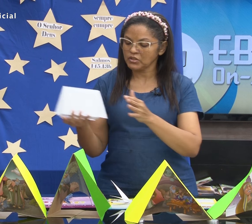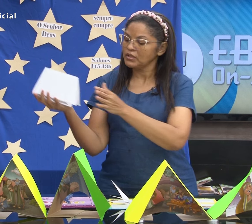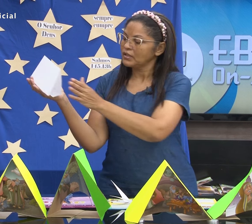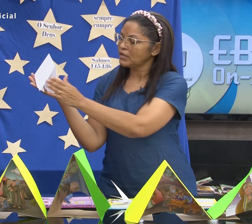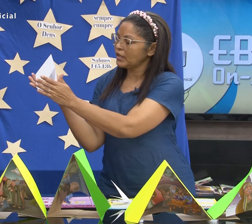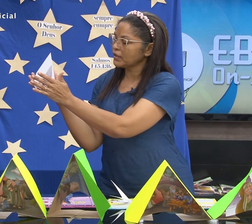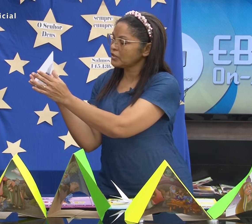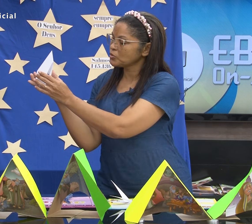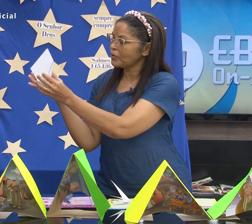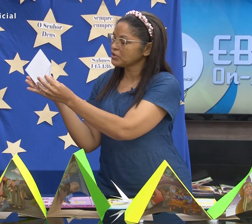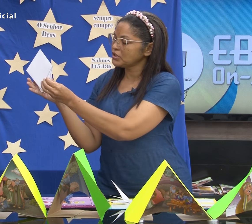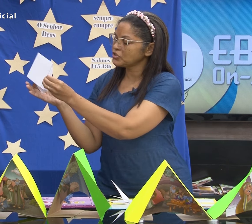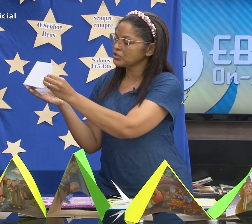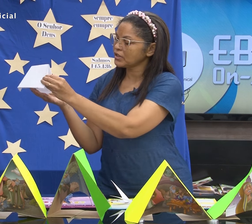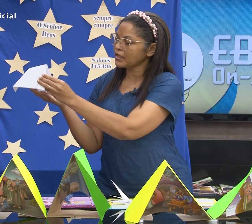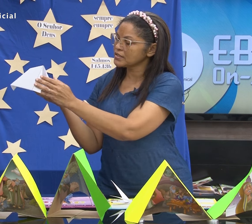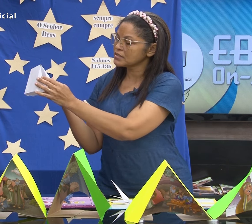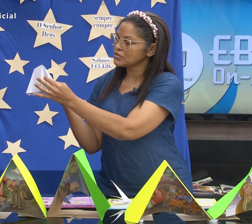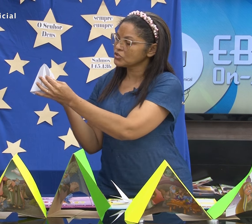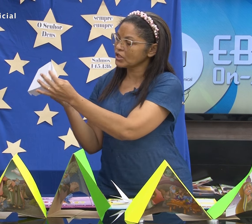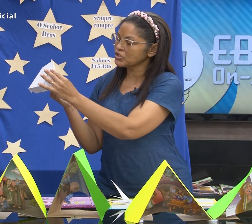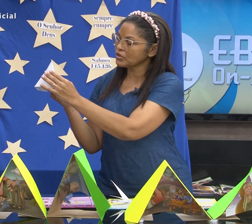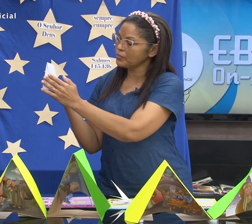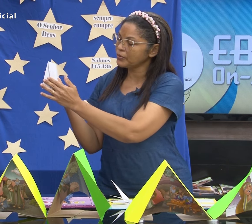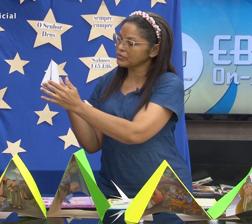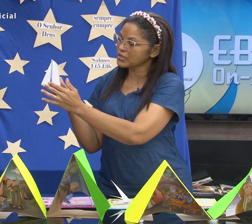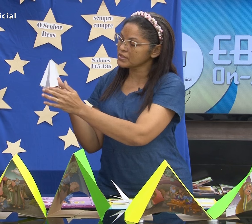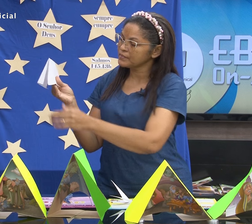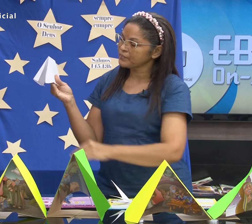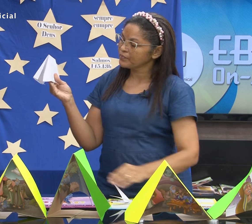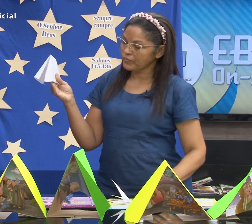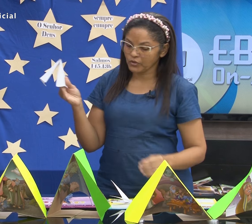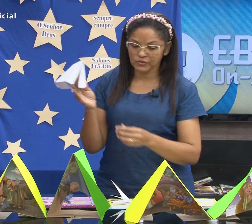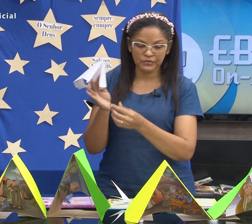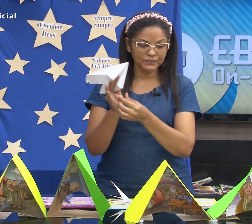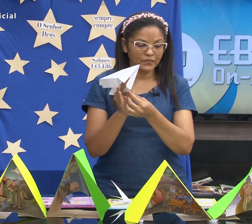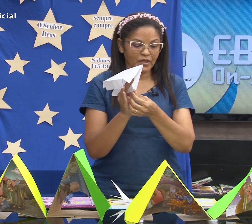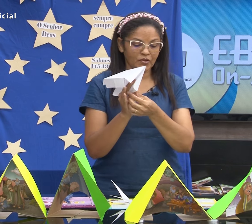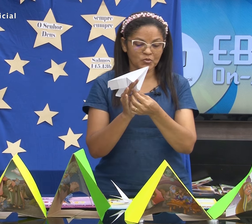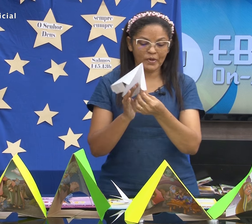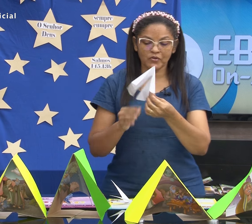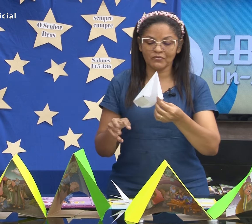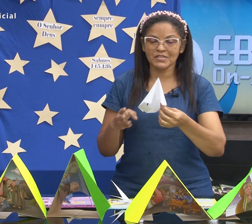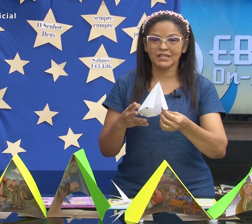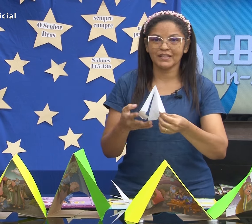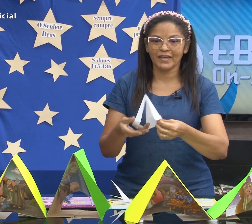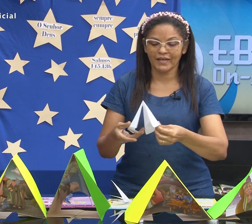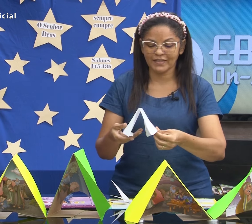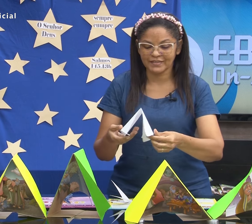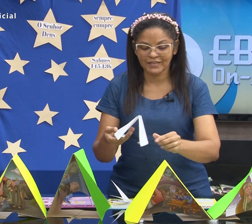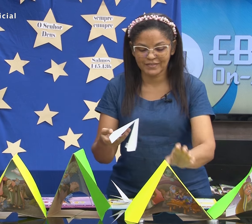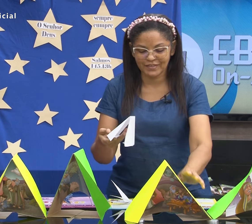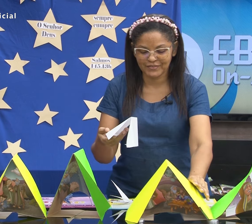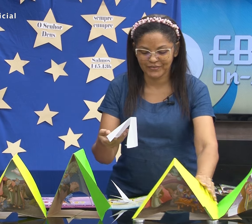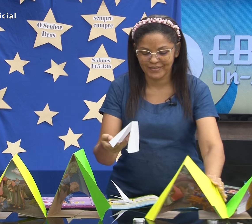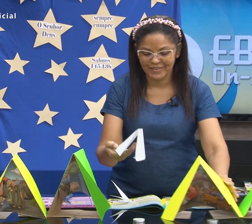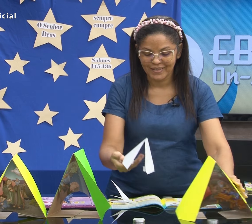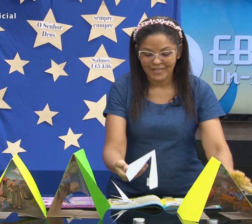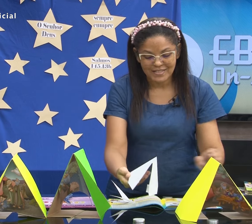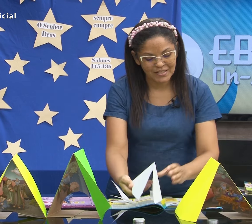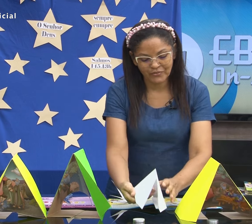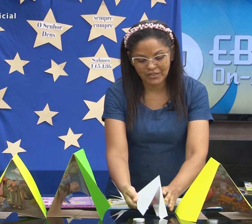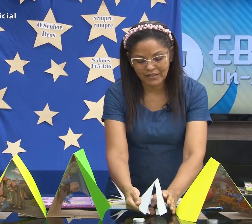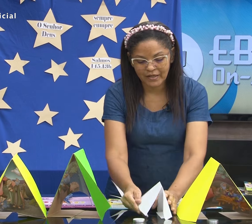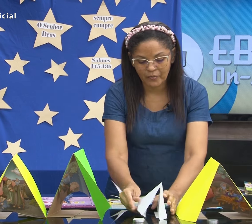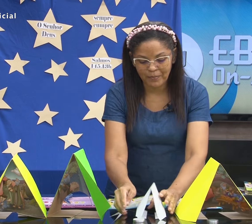frente e aqui as portinhas de trás já estão prontas pronto eu espero que você tenha entendido